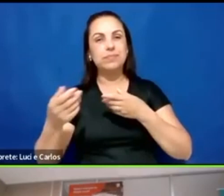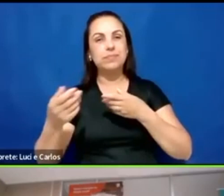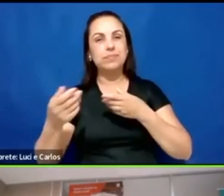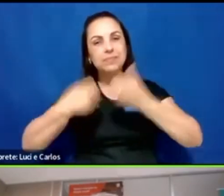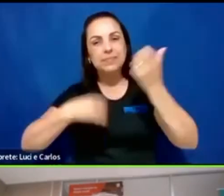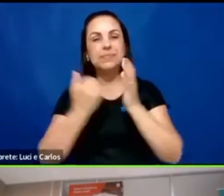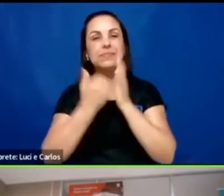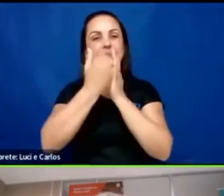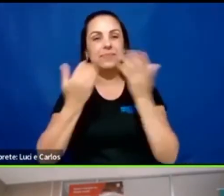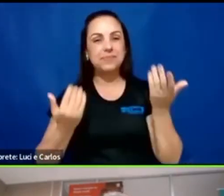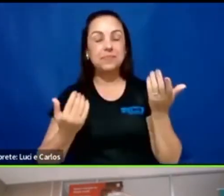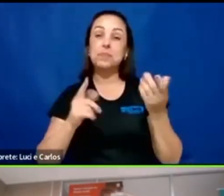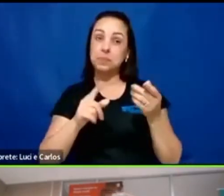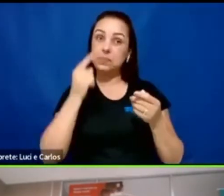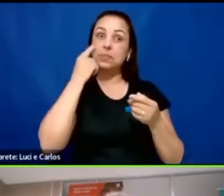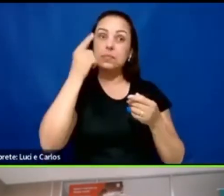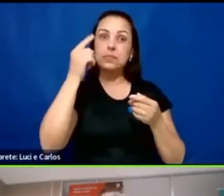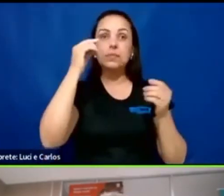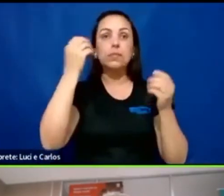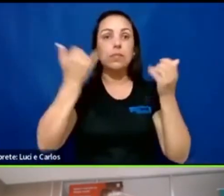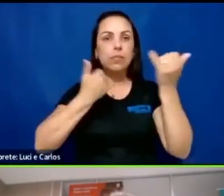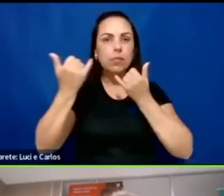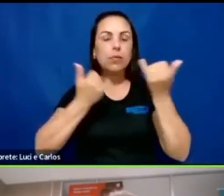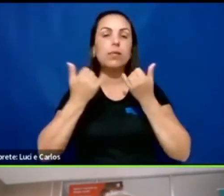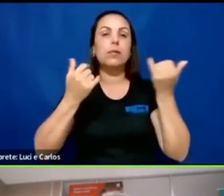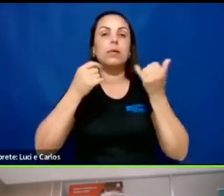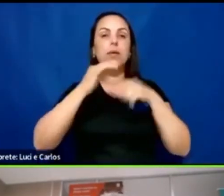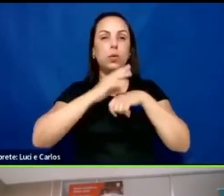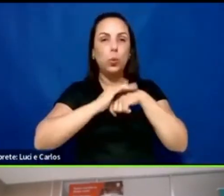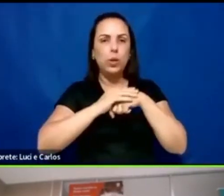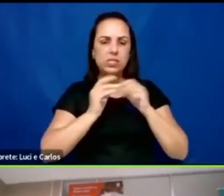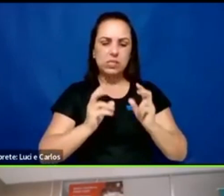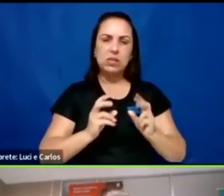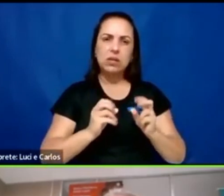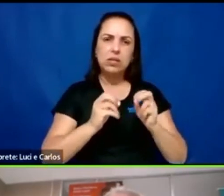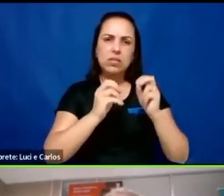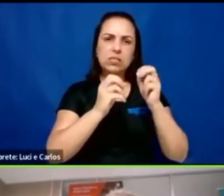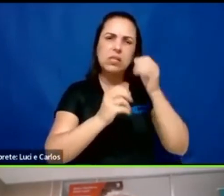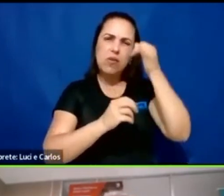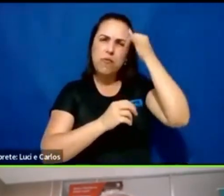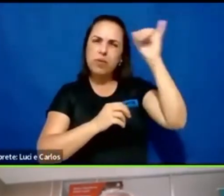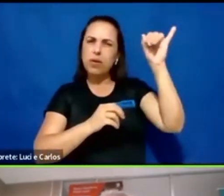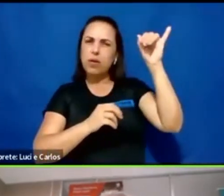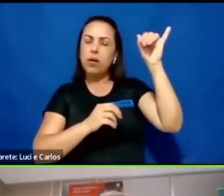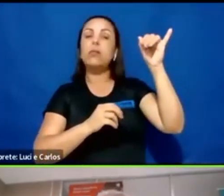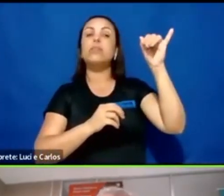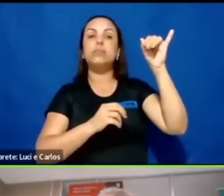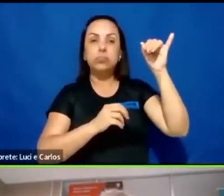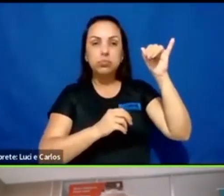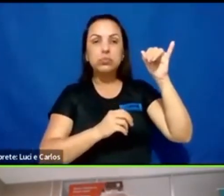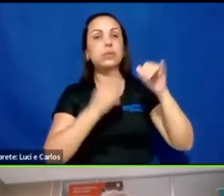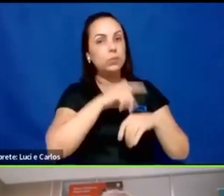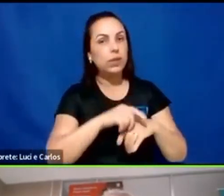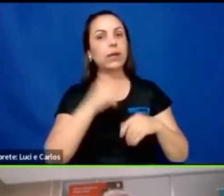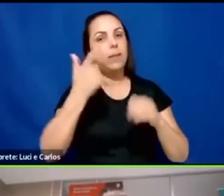dessa vale muito, já deve ter valido para eles estarem aqui presentes, né? Mas tem mais coisa, pessoal, não é só isso, tem mais